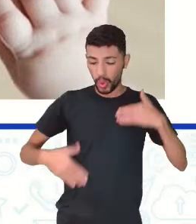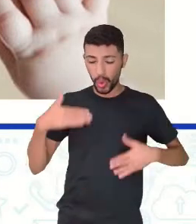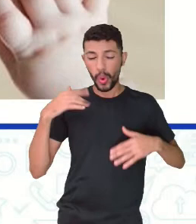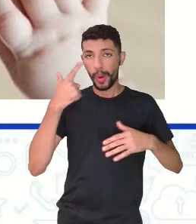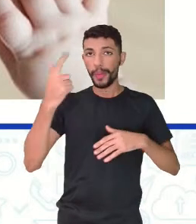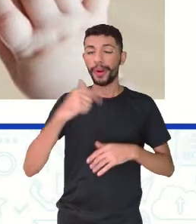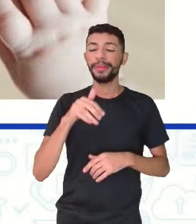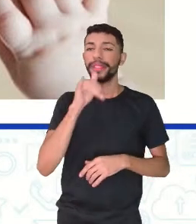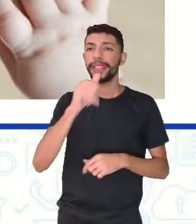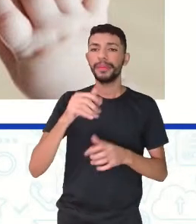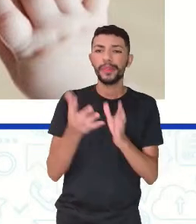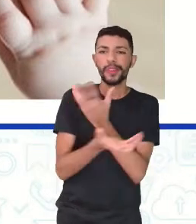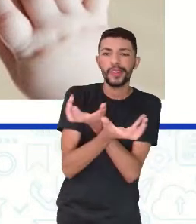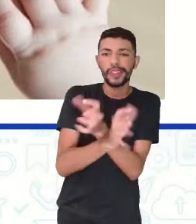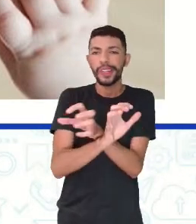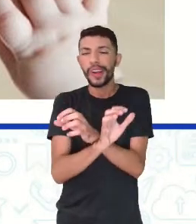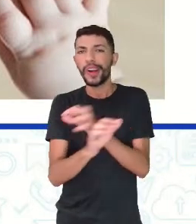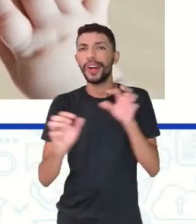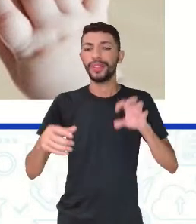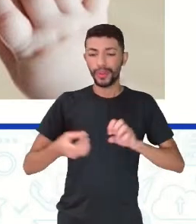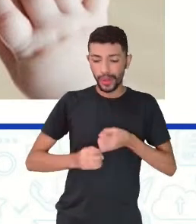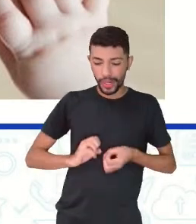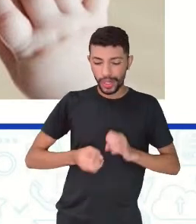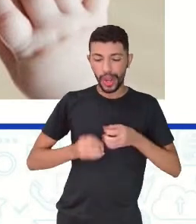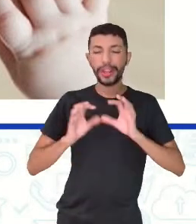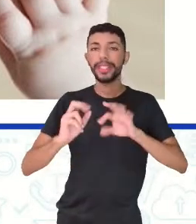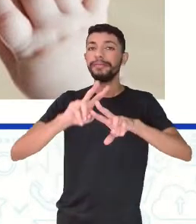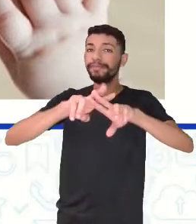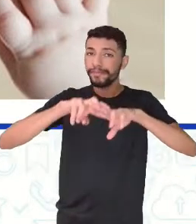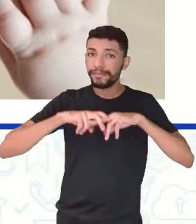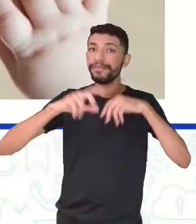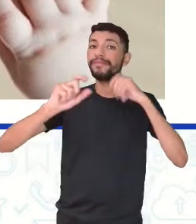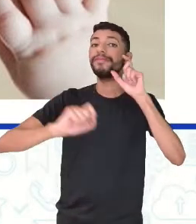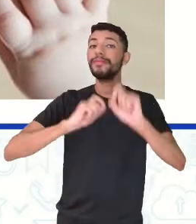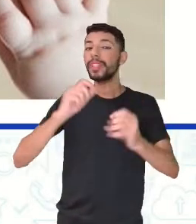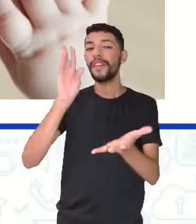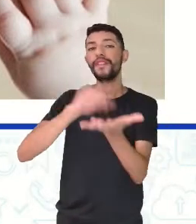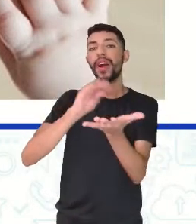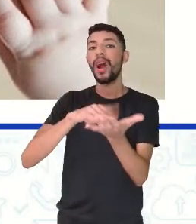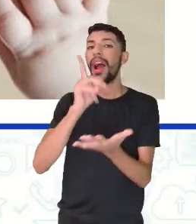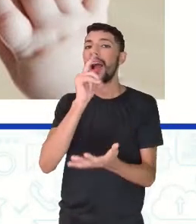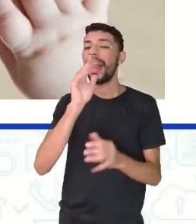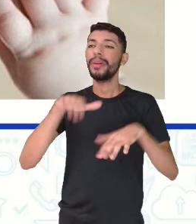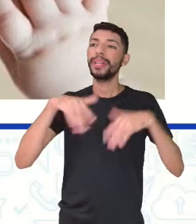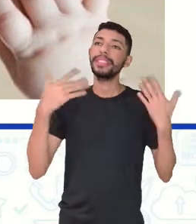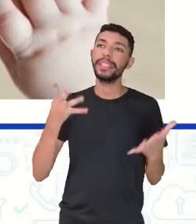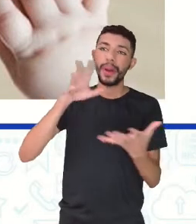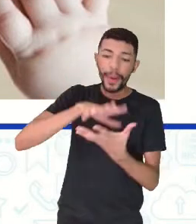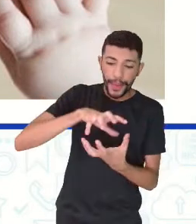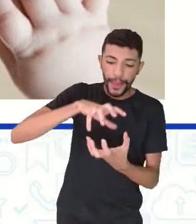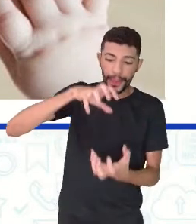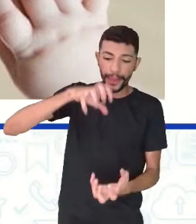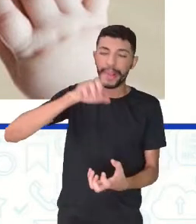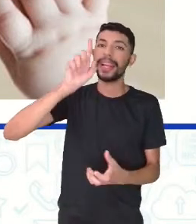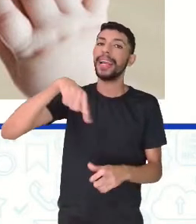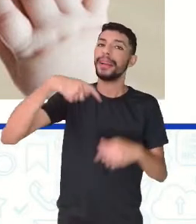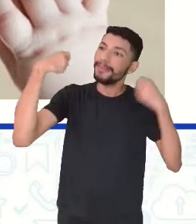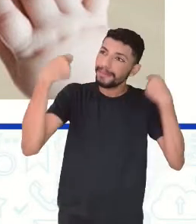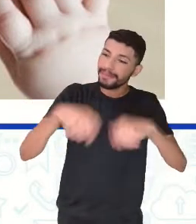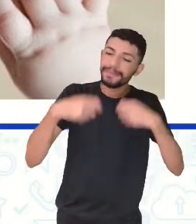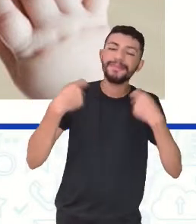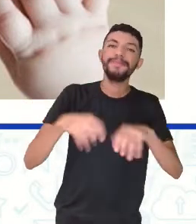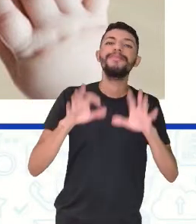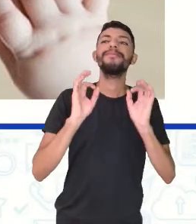mais quebradiços. Tudo isso por a questão aí de falta de água. Então, envelhecer vai ser necessário,